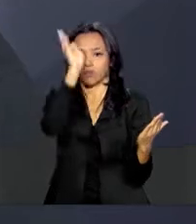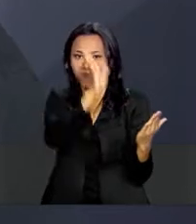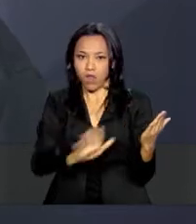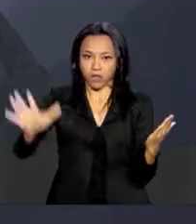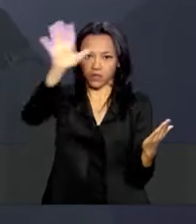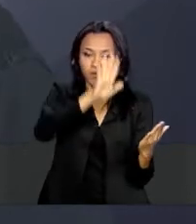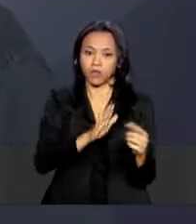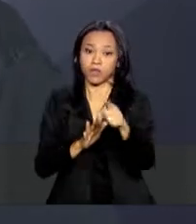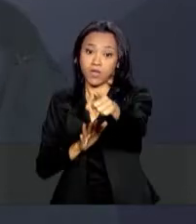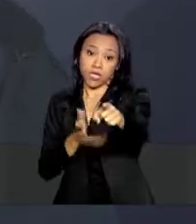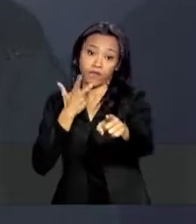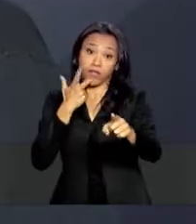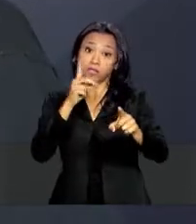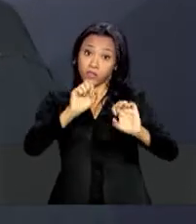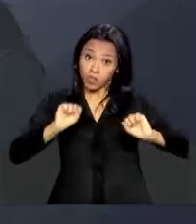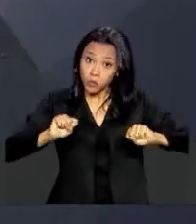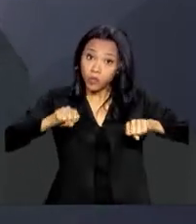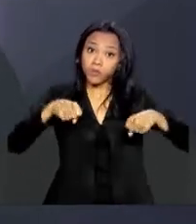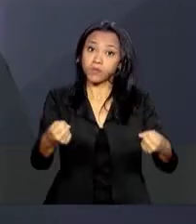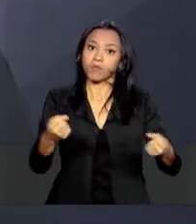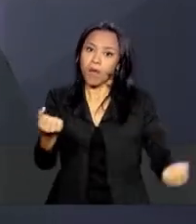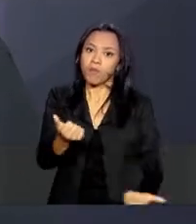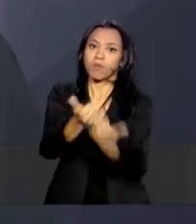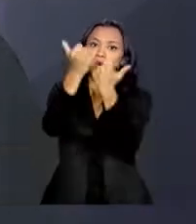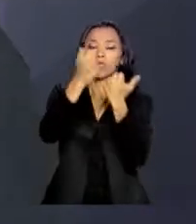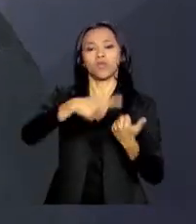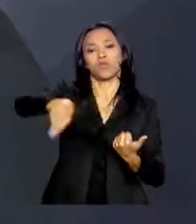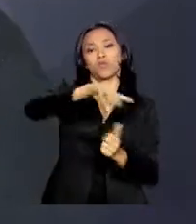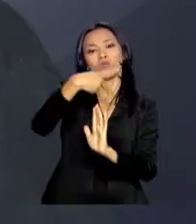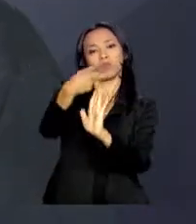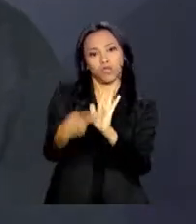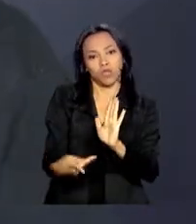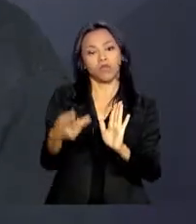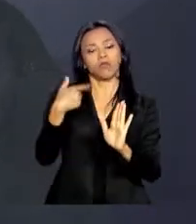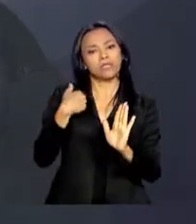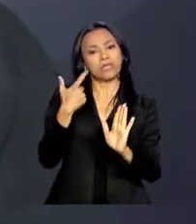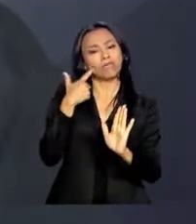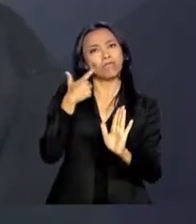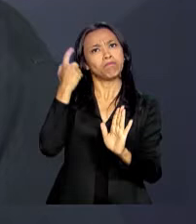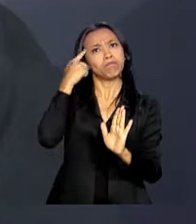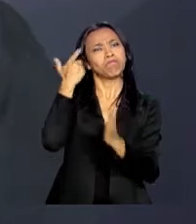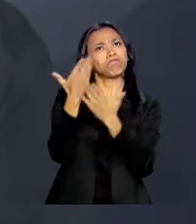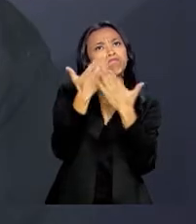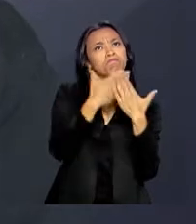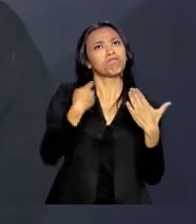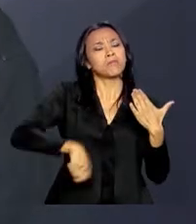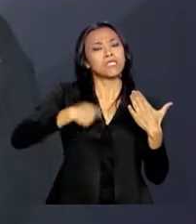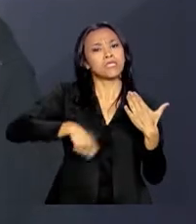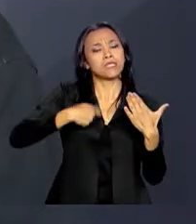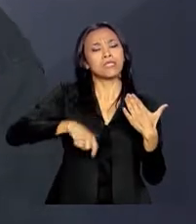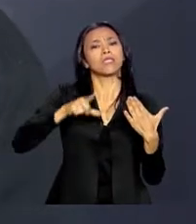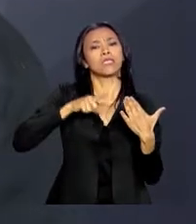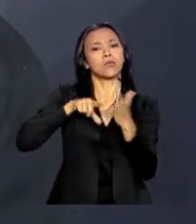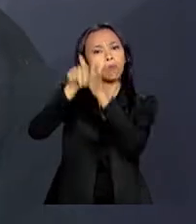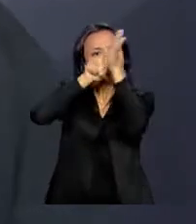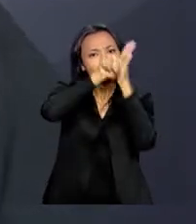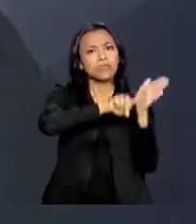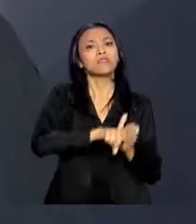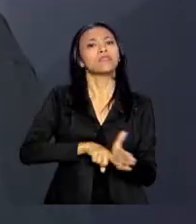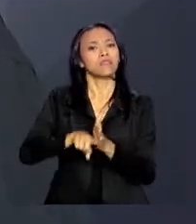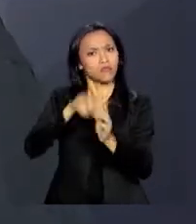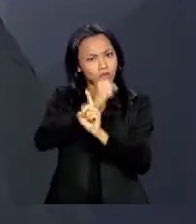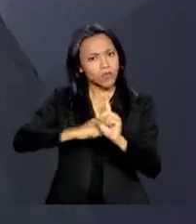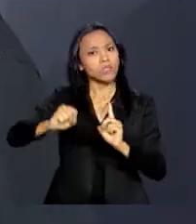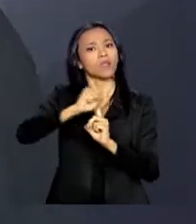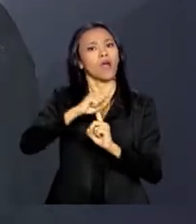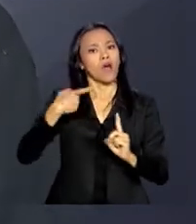este programa e consideramos que estava na hora de termos um estudo de impacto econômico e social desse programa para que nós